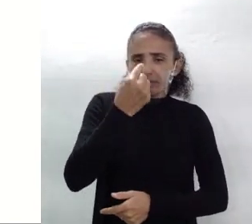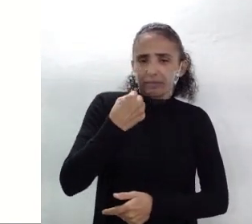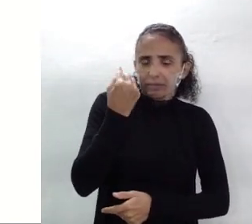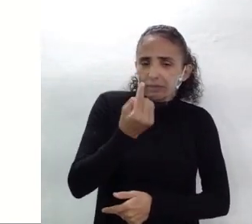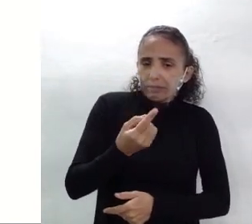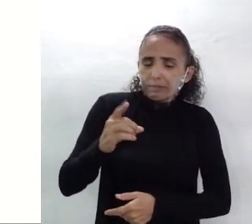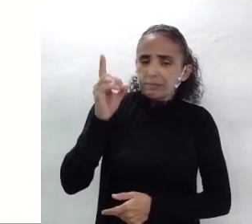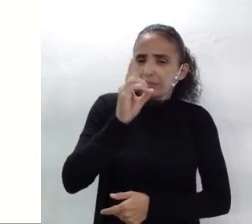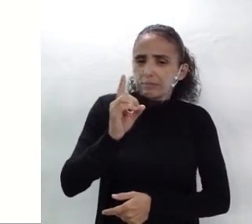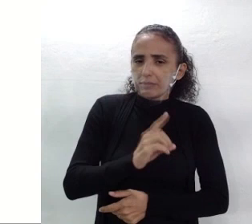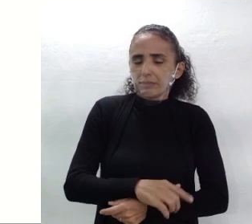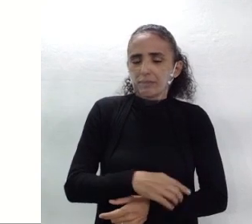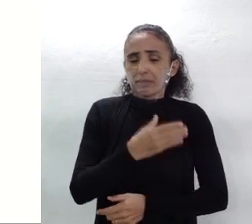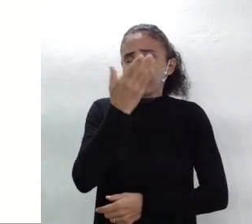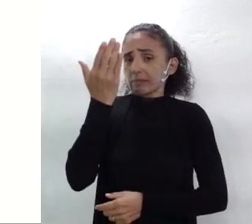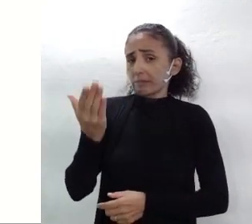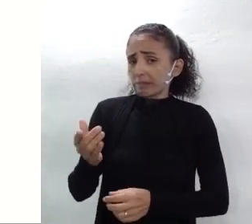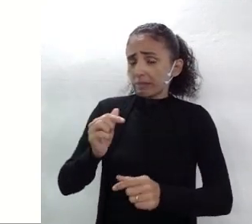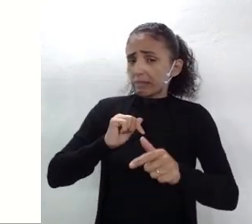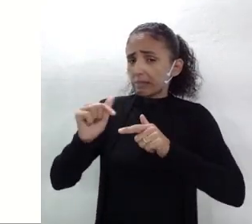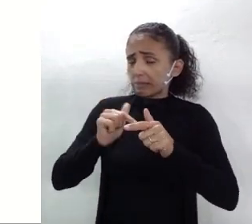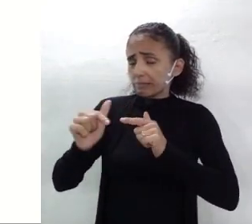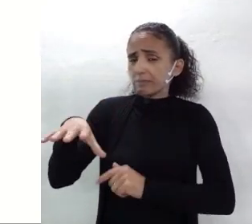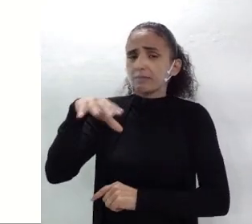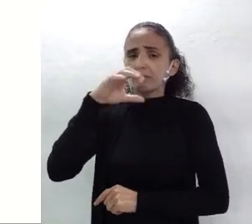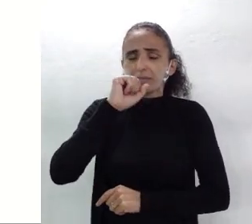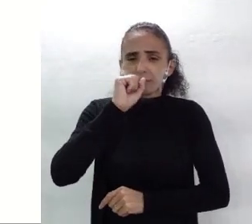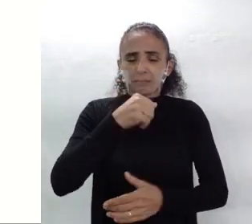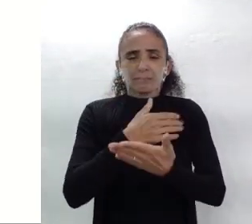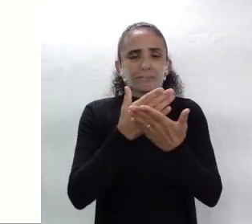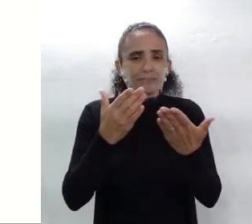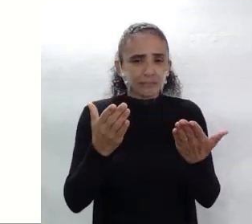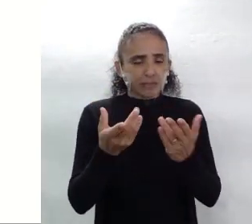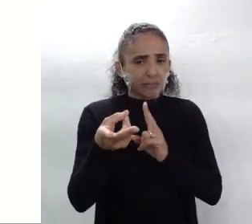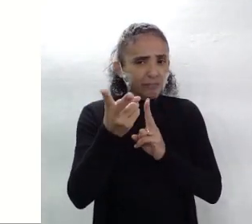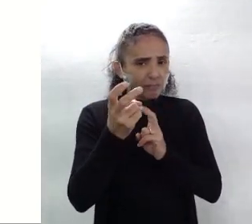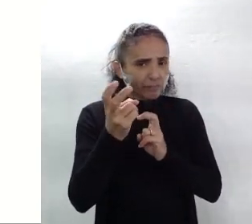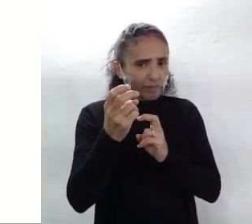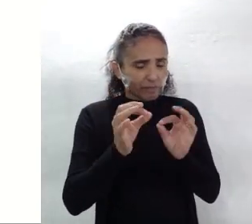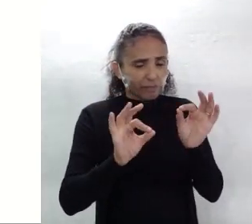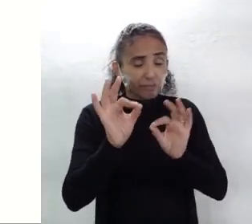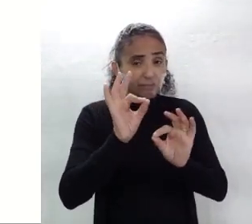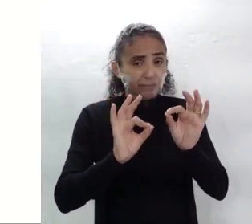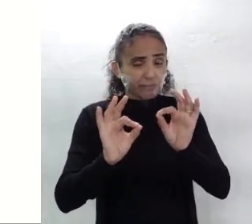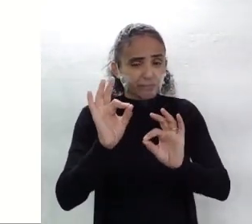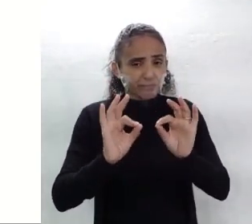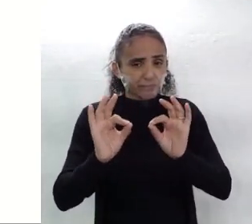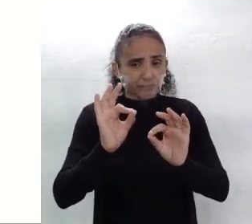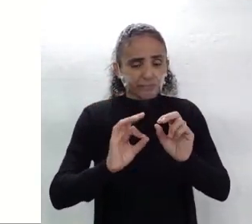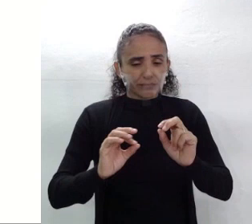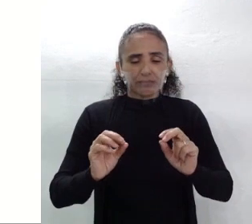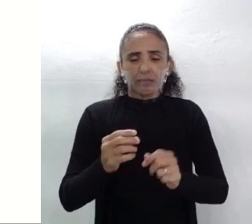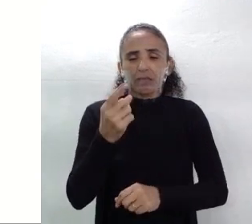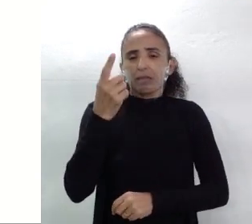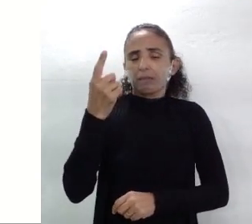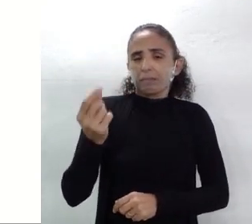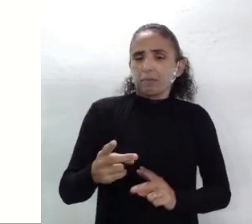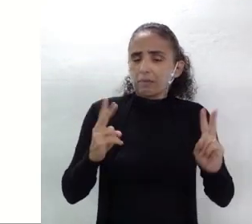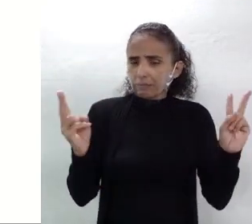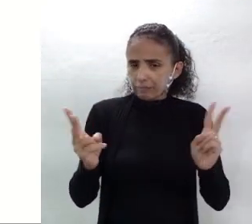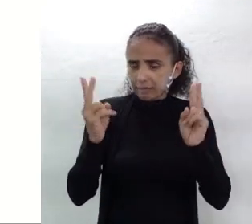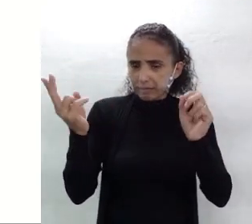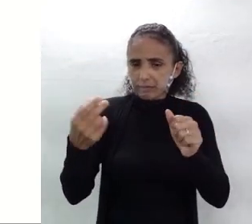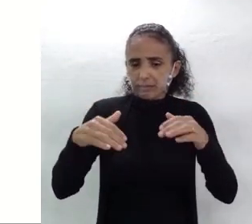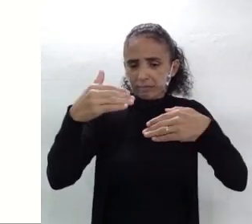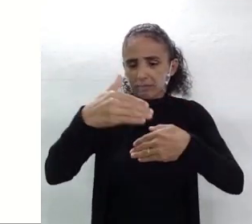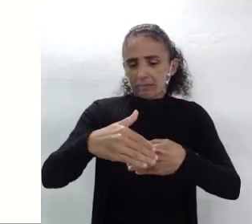domingo. Felipe, 1 hora no sábado. Então veja que a gente vai pegar esse valor da caixa de